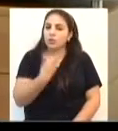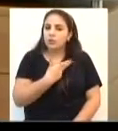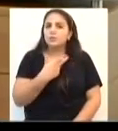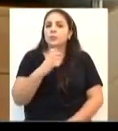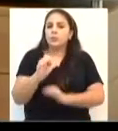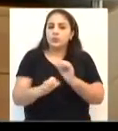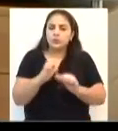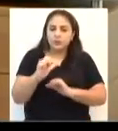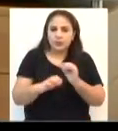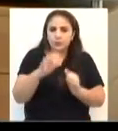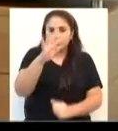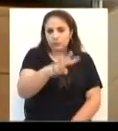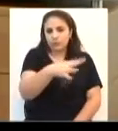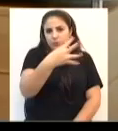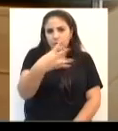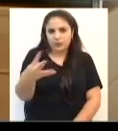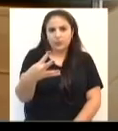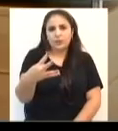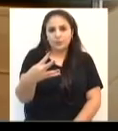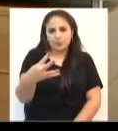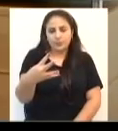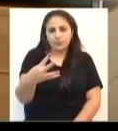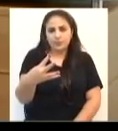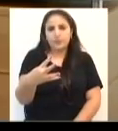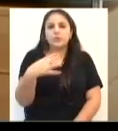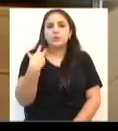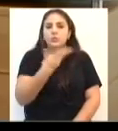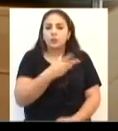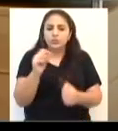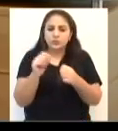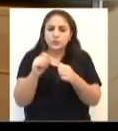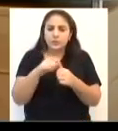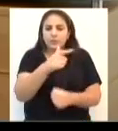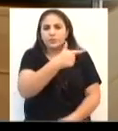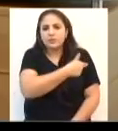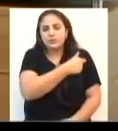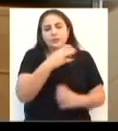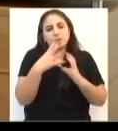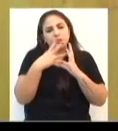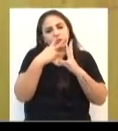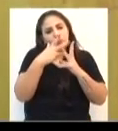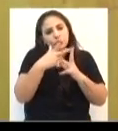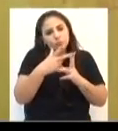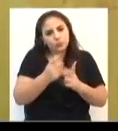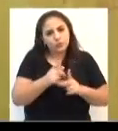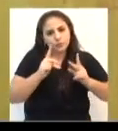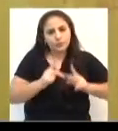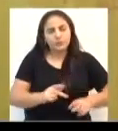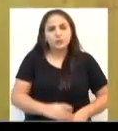cronograma da vacinação em casa, né? Nós antecipamos a vacinação de todos. O cronograma da vacinação em